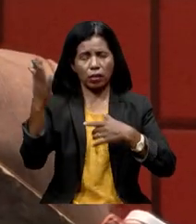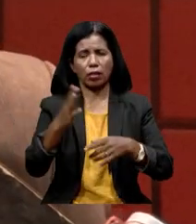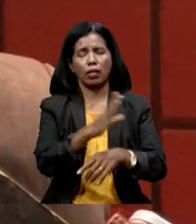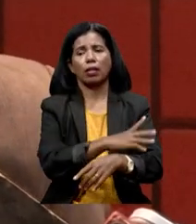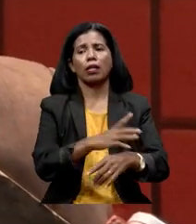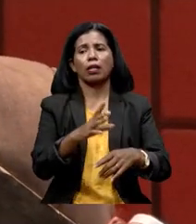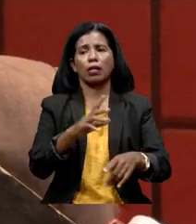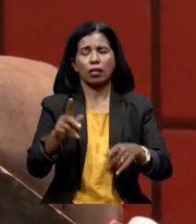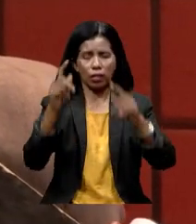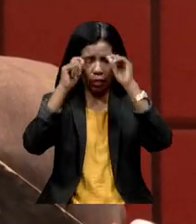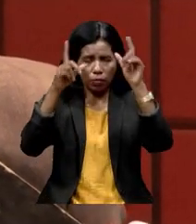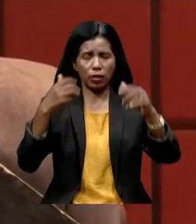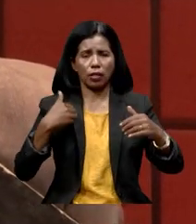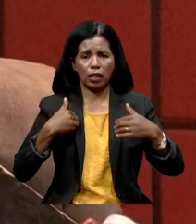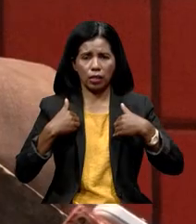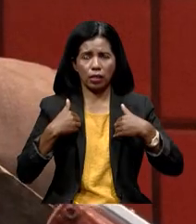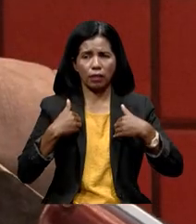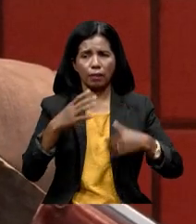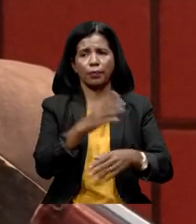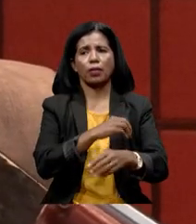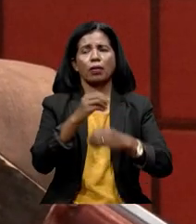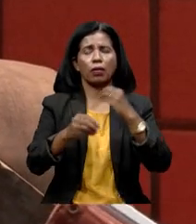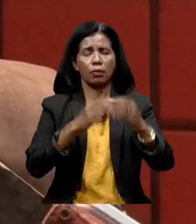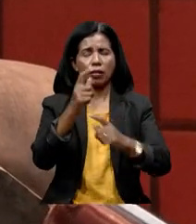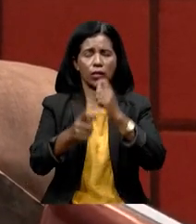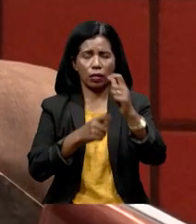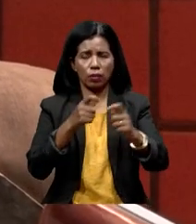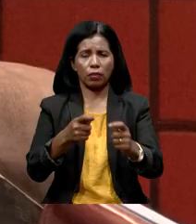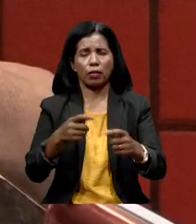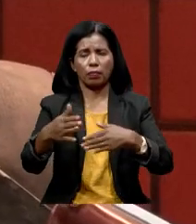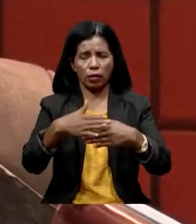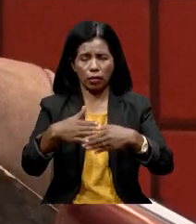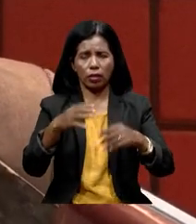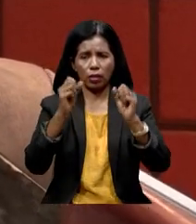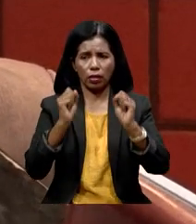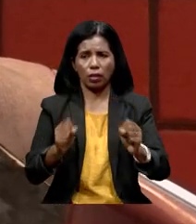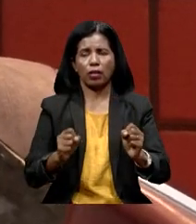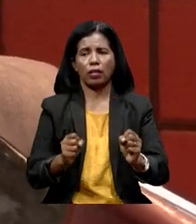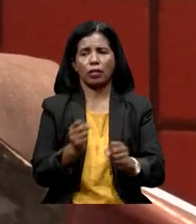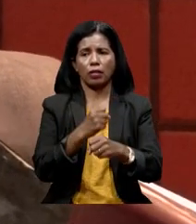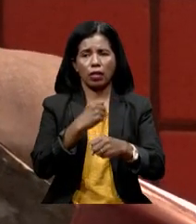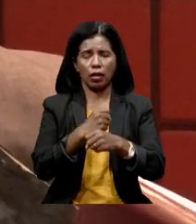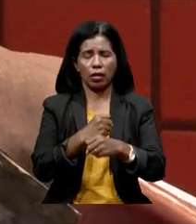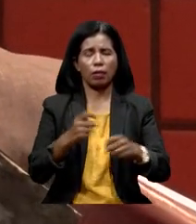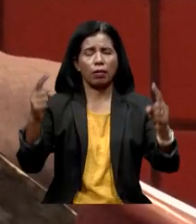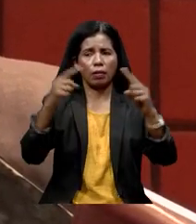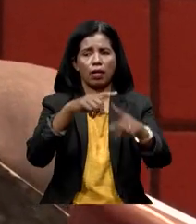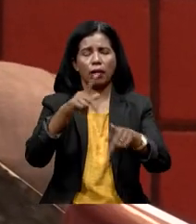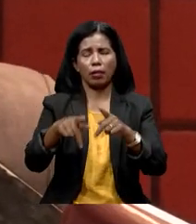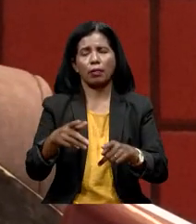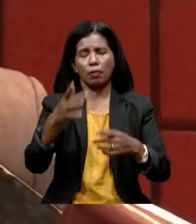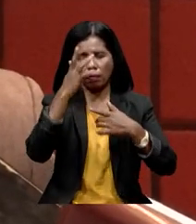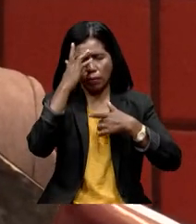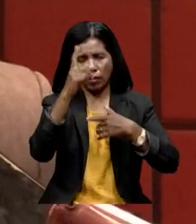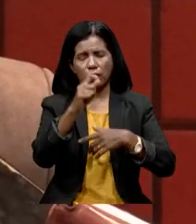Ita Timor Leste ia un instrumento diagnóstico tecnologia nebe natono na suficiente ona para talu diagnose ba ia e ma irak nebe sofre